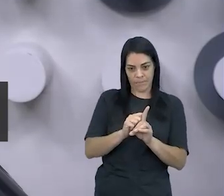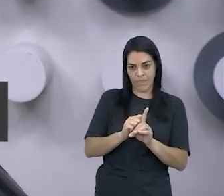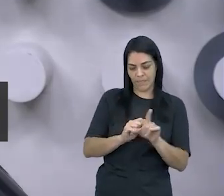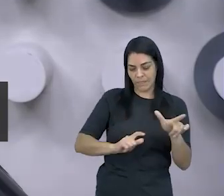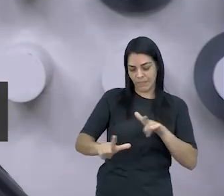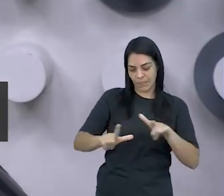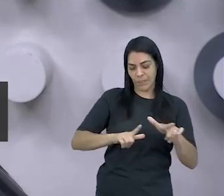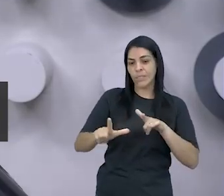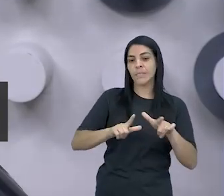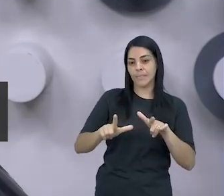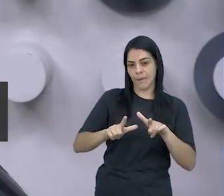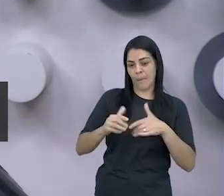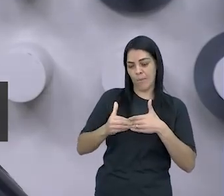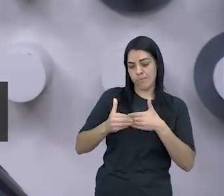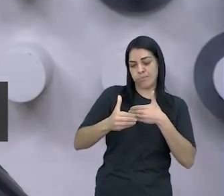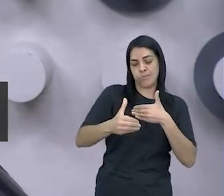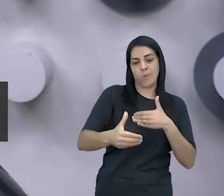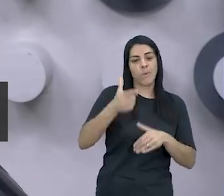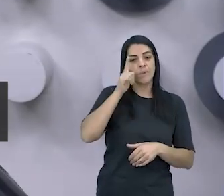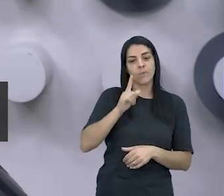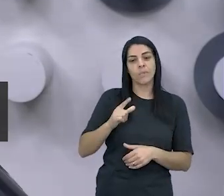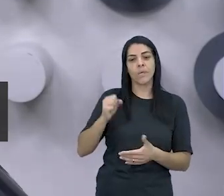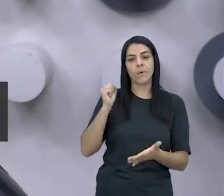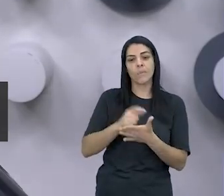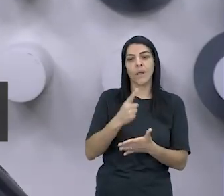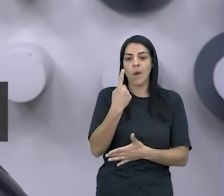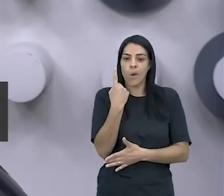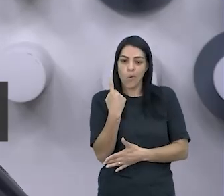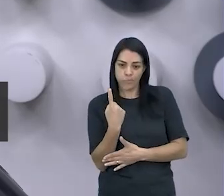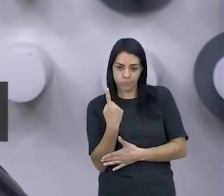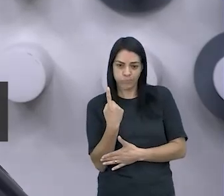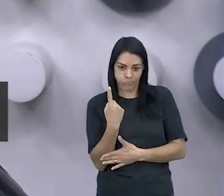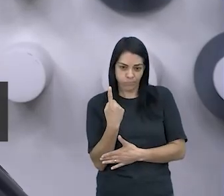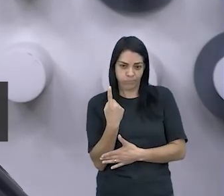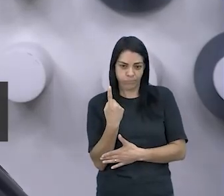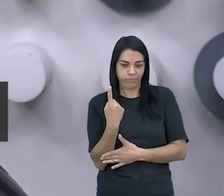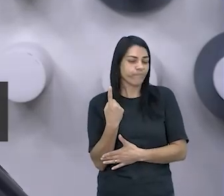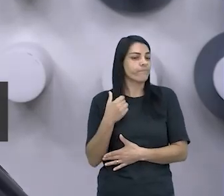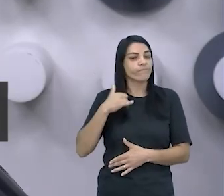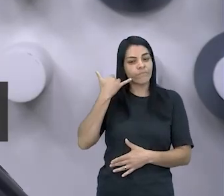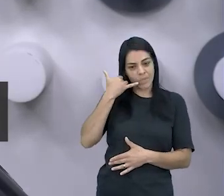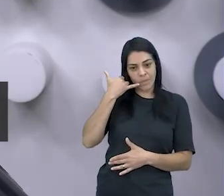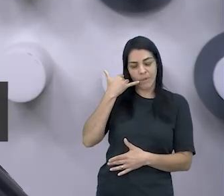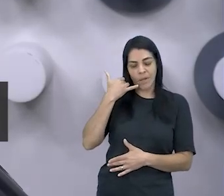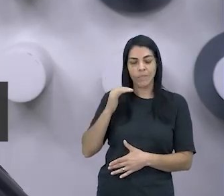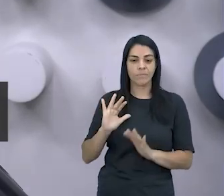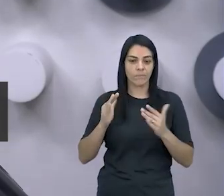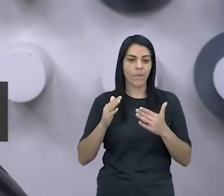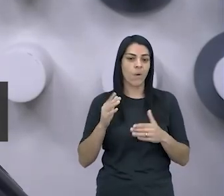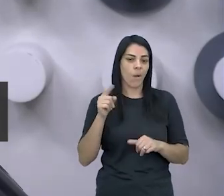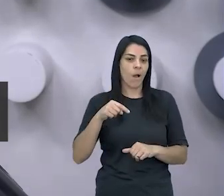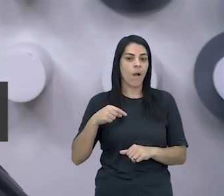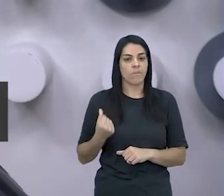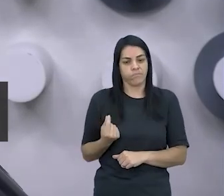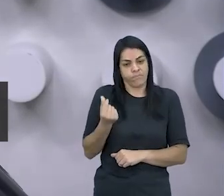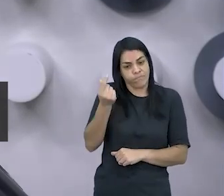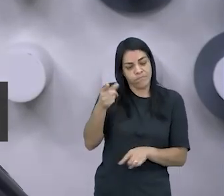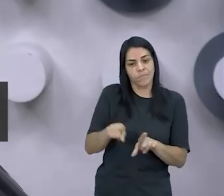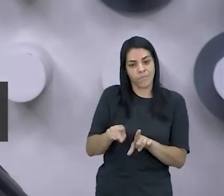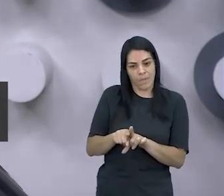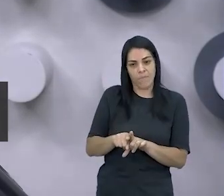um aparelho que ele fabrica. Percebe? Então, assim, isso também é educação financeira, no sentido de que ele